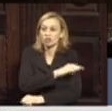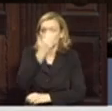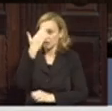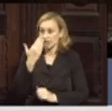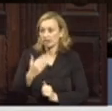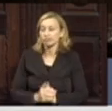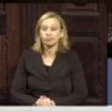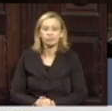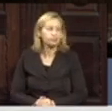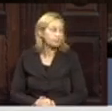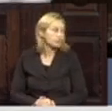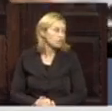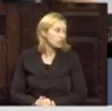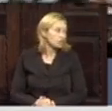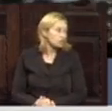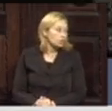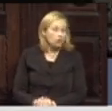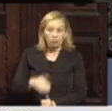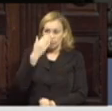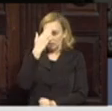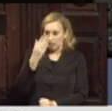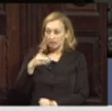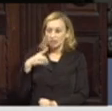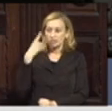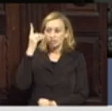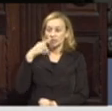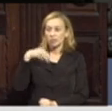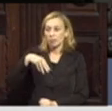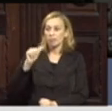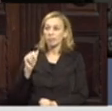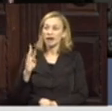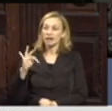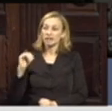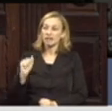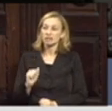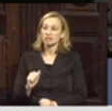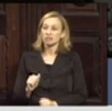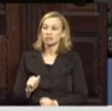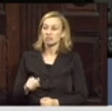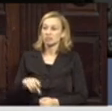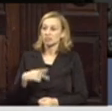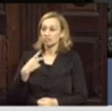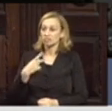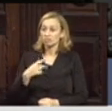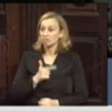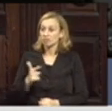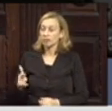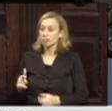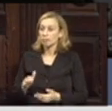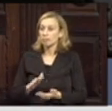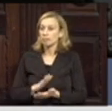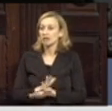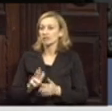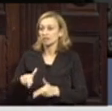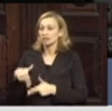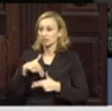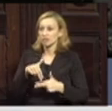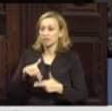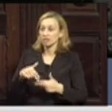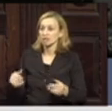as medidas que nós estamos vendo, que demonstram, de um lado, o desrespeito ao cidadão e, do outro lado, de forma